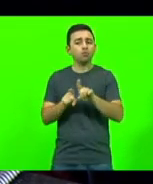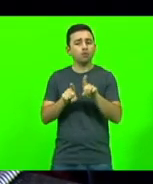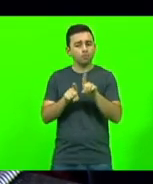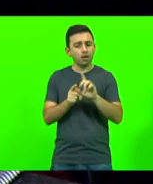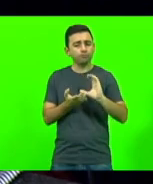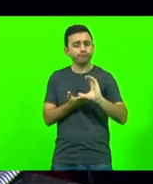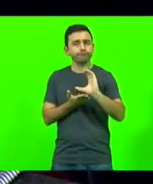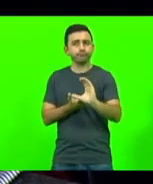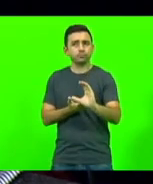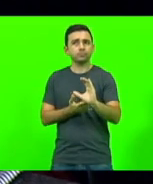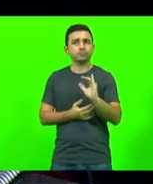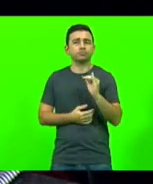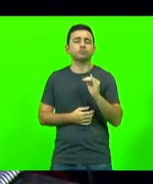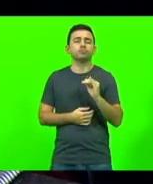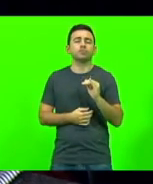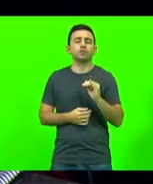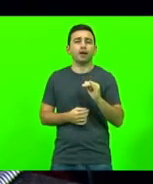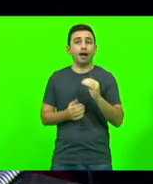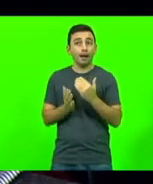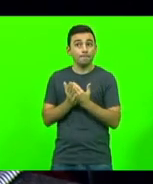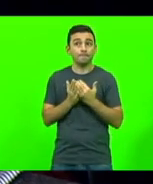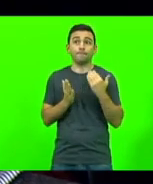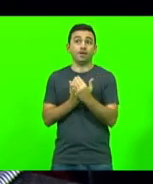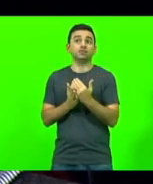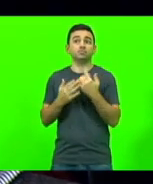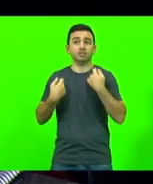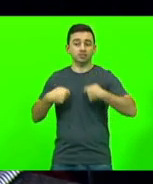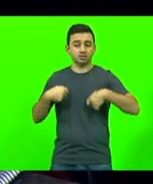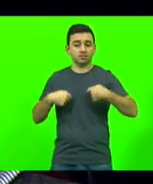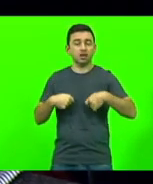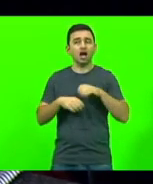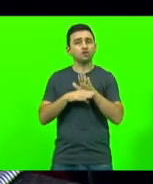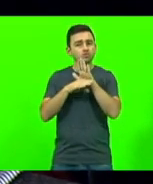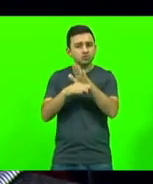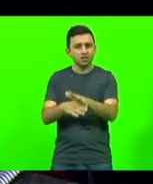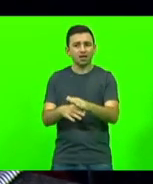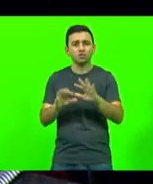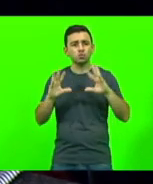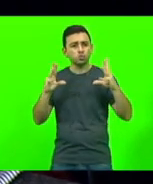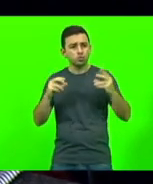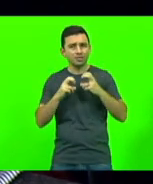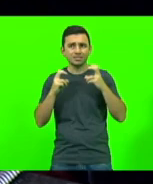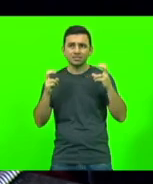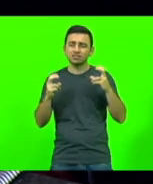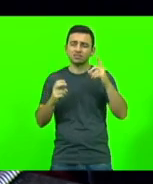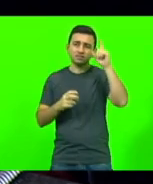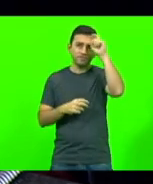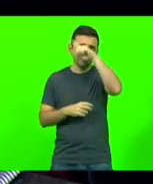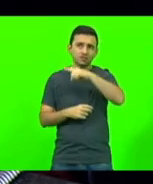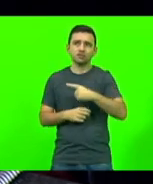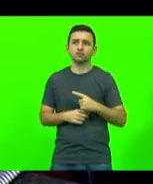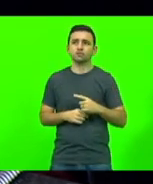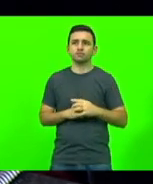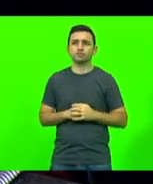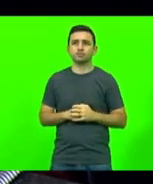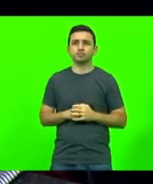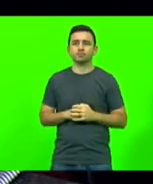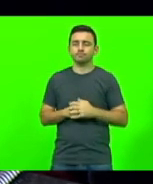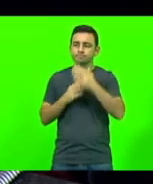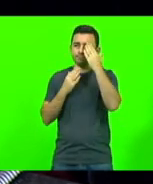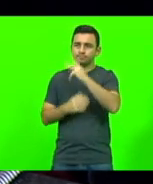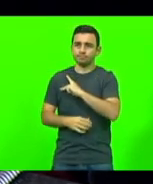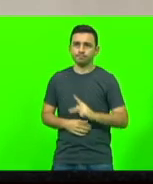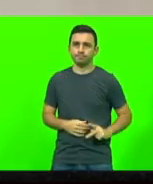recursos bastante consideráveis para socorrer de forma emergencial os nossos agricultores catarinenses. Obrigado, senhor